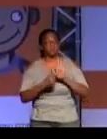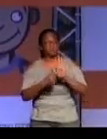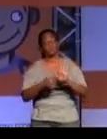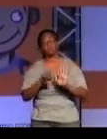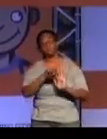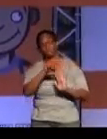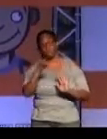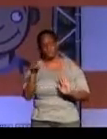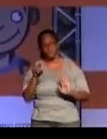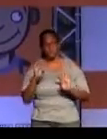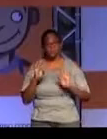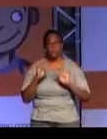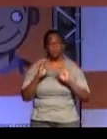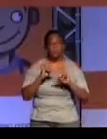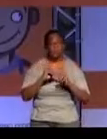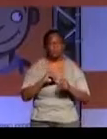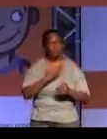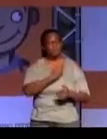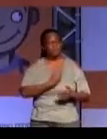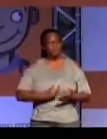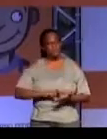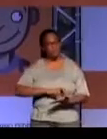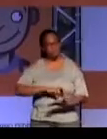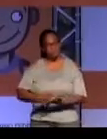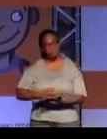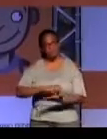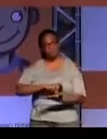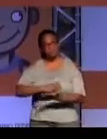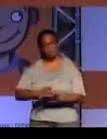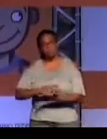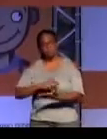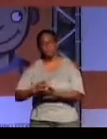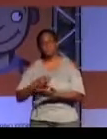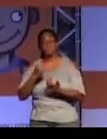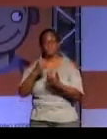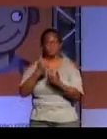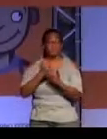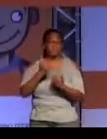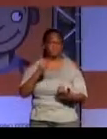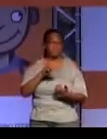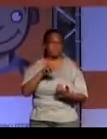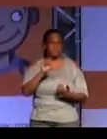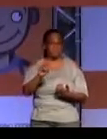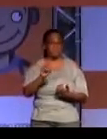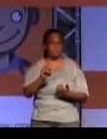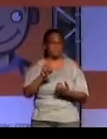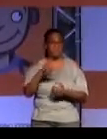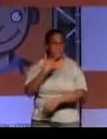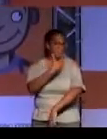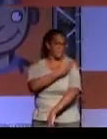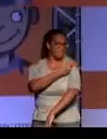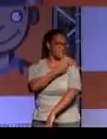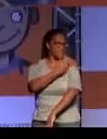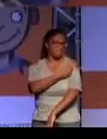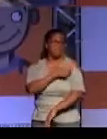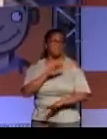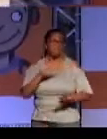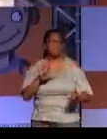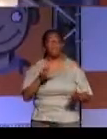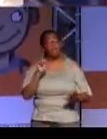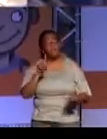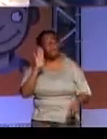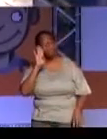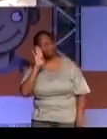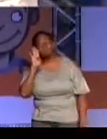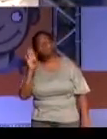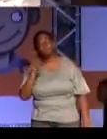que todos os governos que tivemos no Ministério da Saúde consideraram a imunização como uma